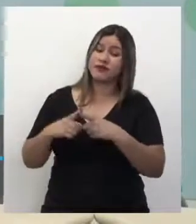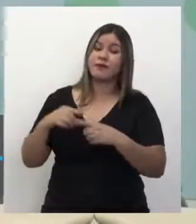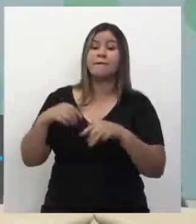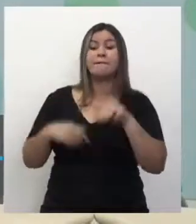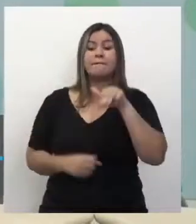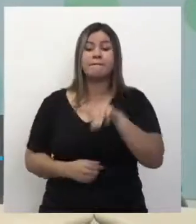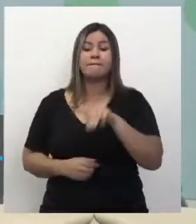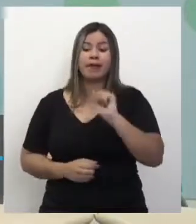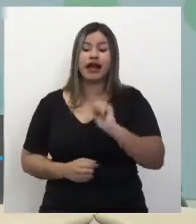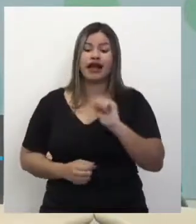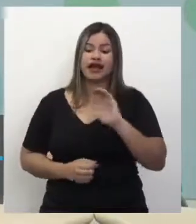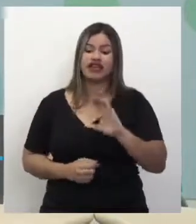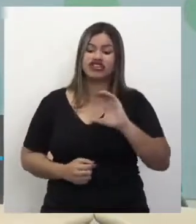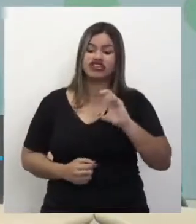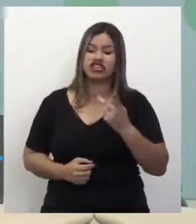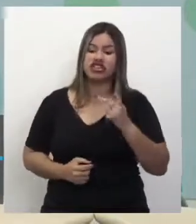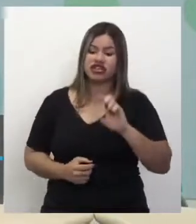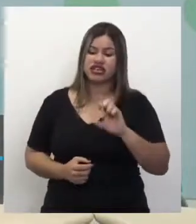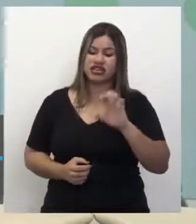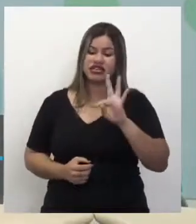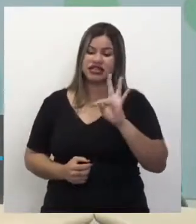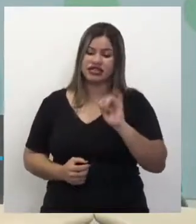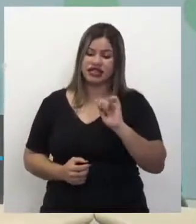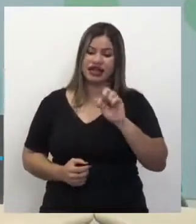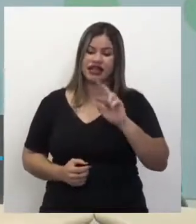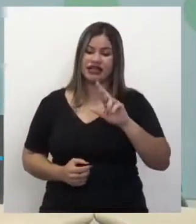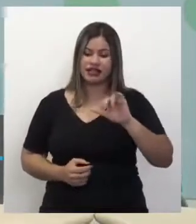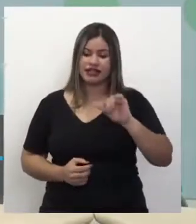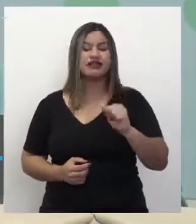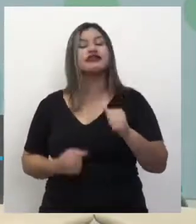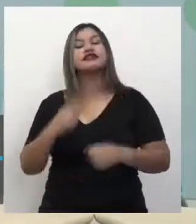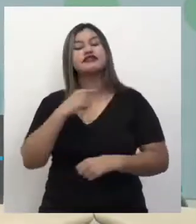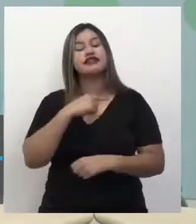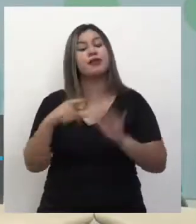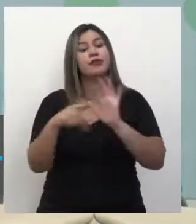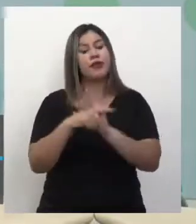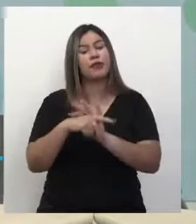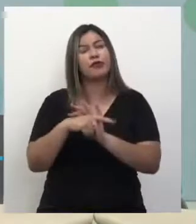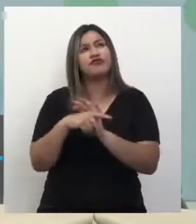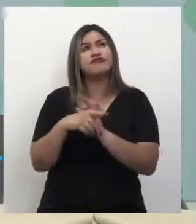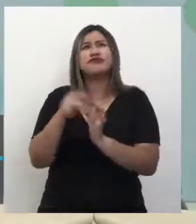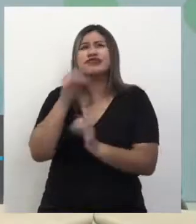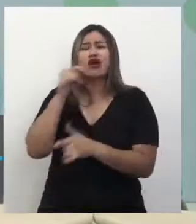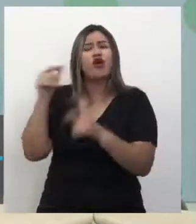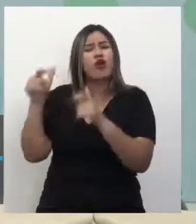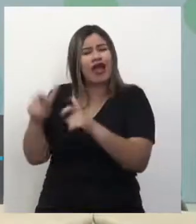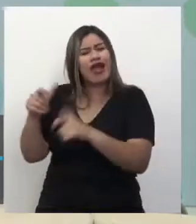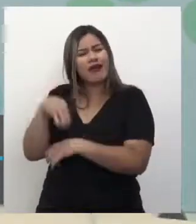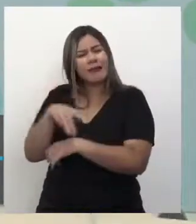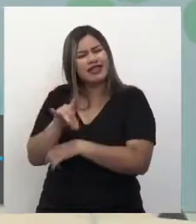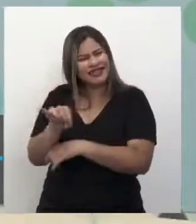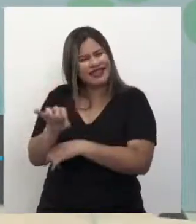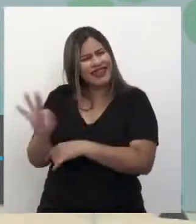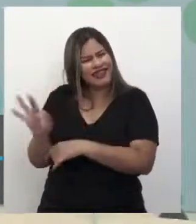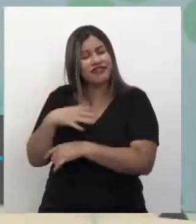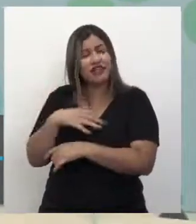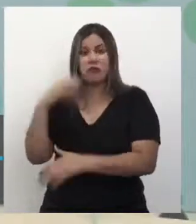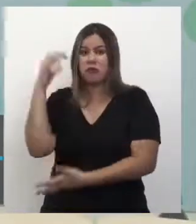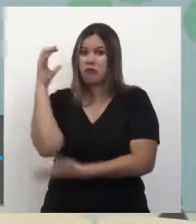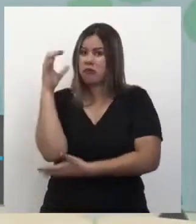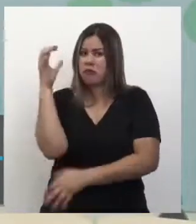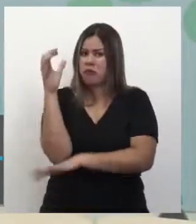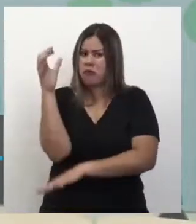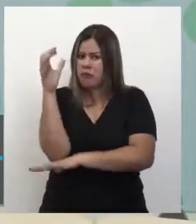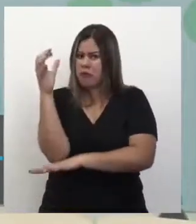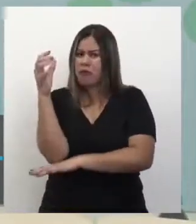viram essas lojinhas que vendem caixinhas de MDF, né? Você pode começar por aí. Você não precisa trabalhar com caixas feitas de madeira maciça, não,